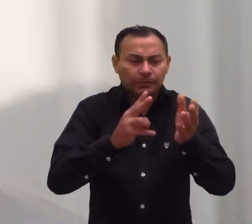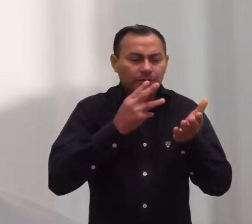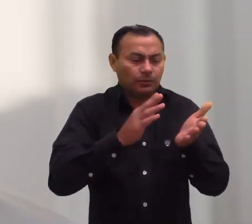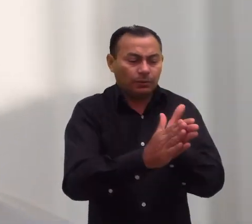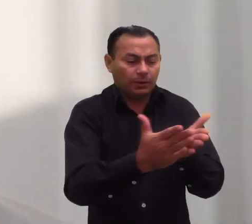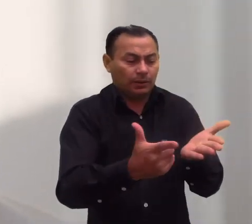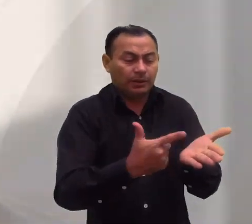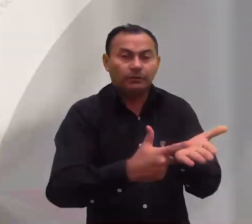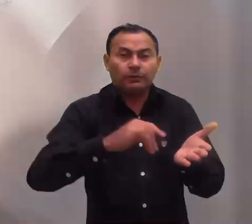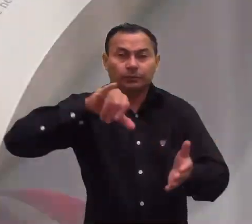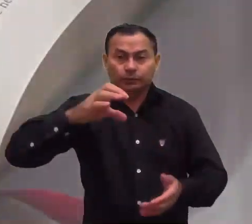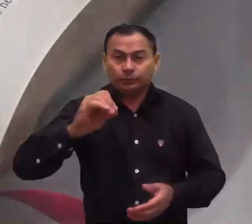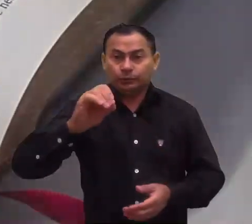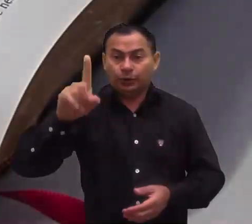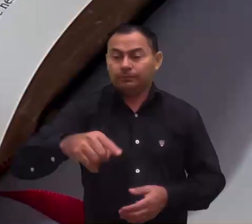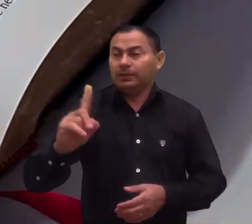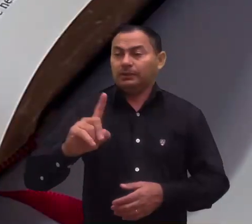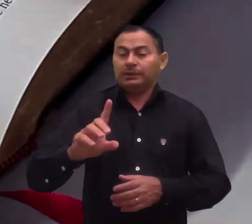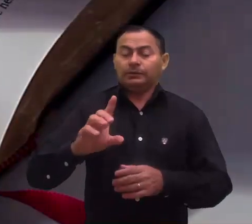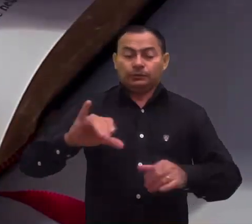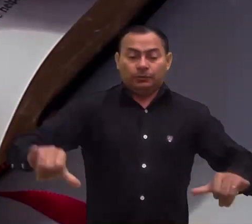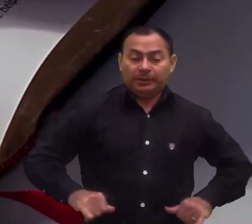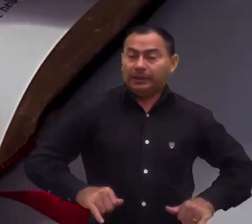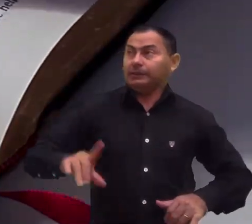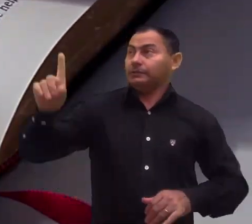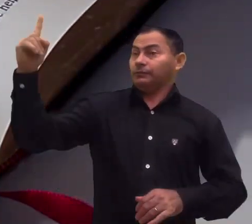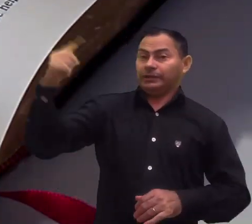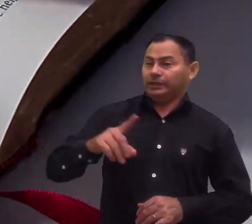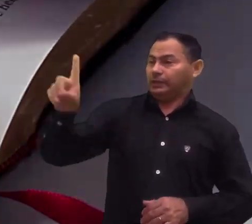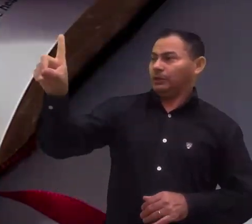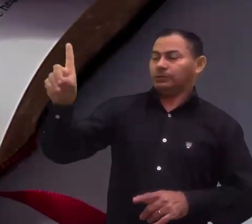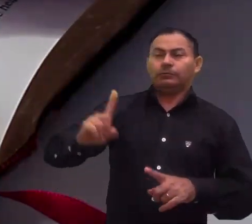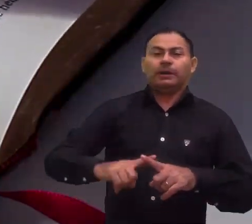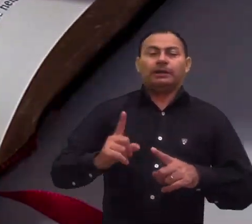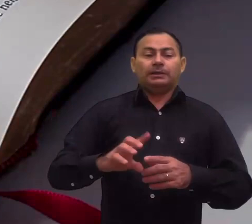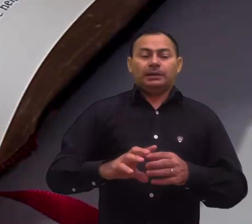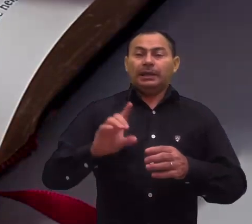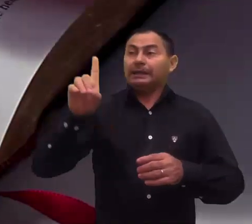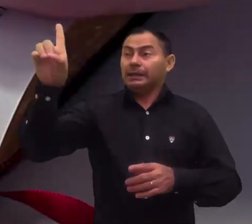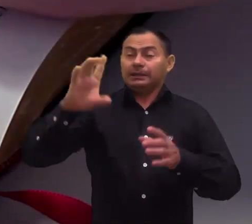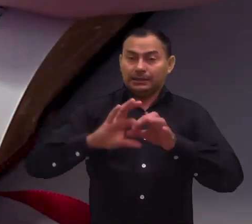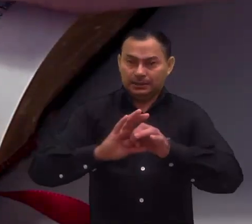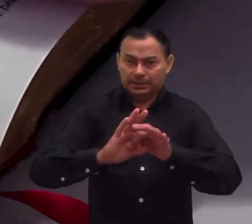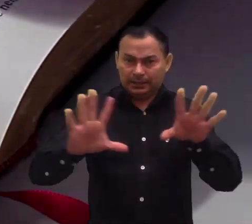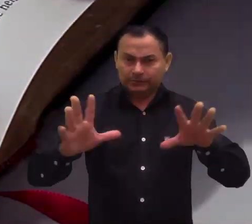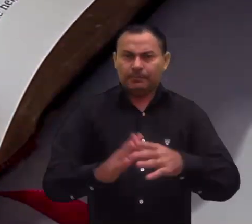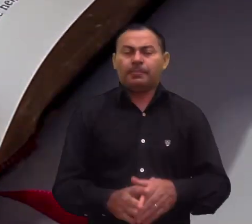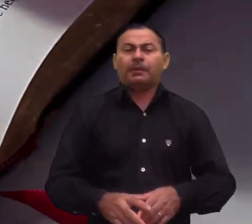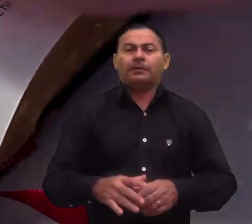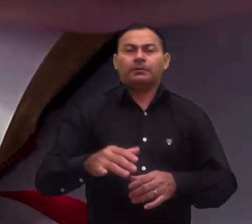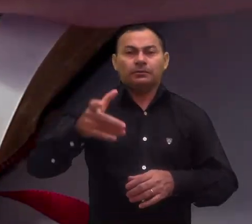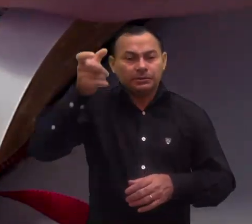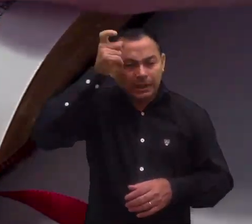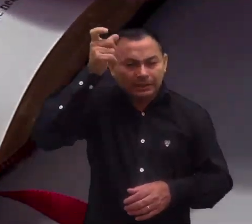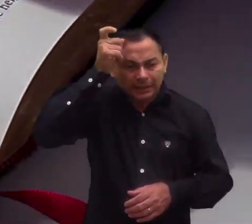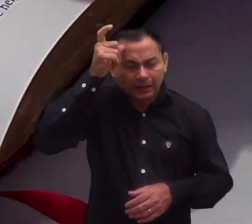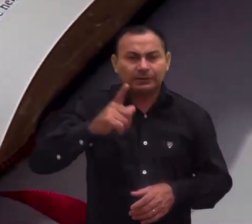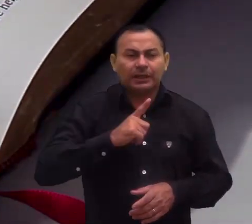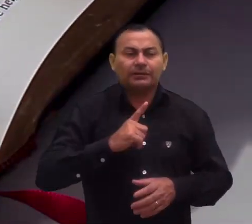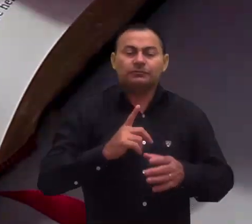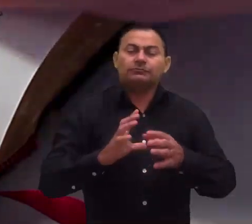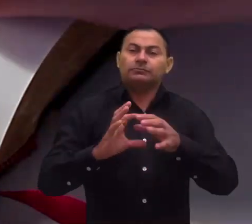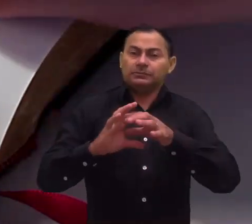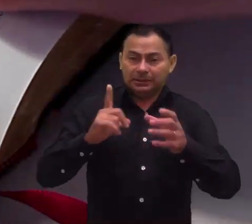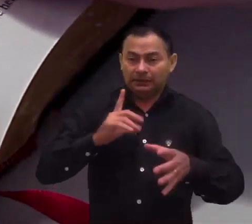Já vimos isso no livro de Jó, que o sofrimento não vem diretamente de Deus, mas passa pela permissão dele.